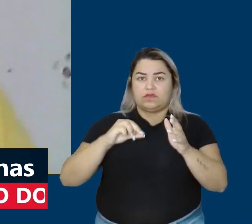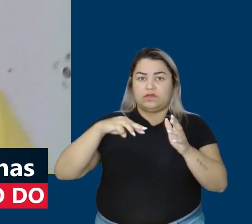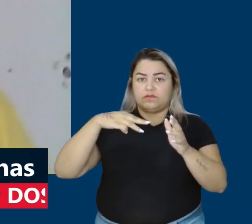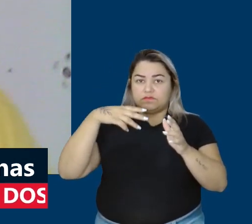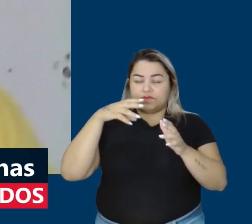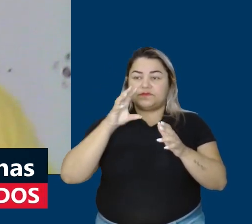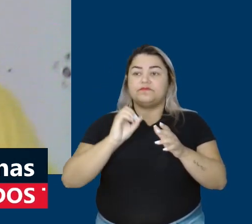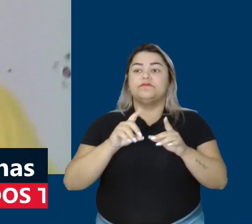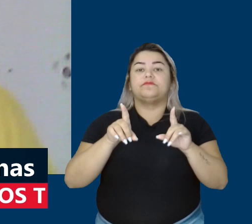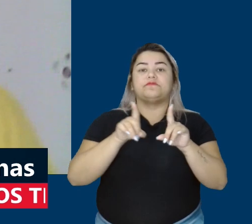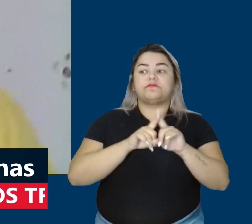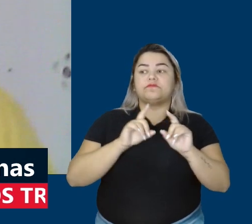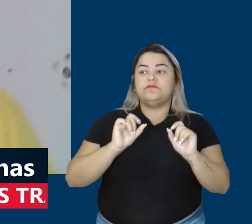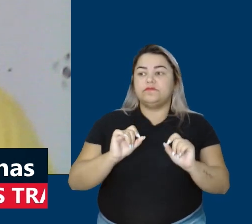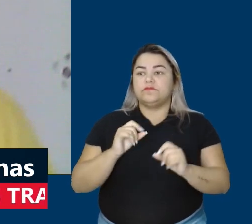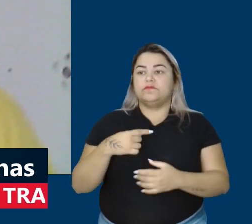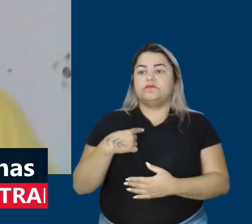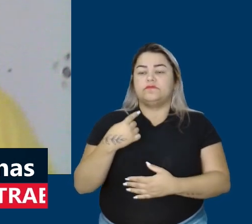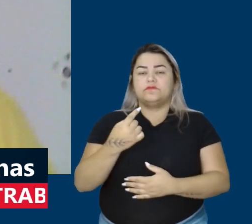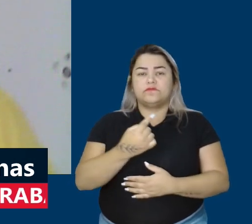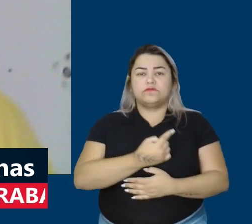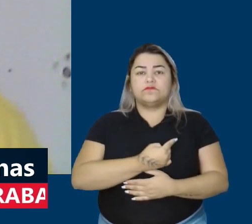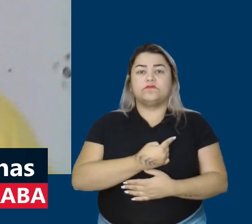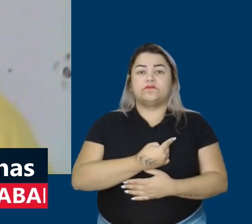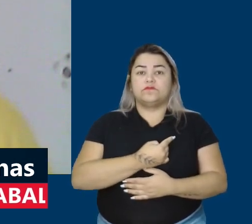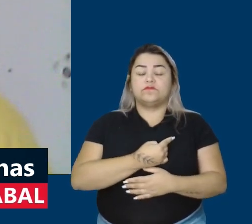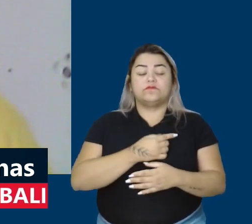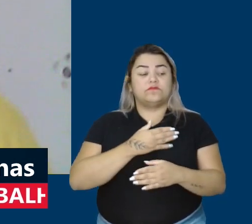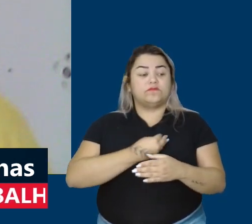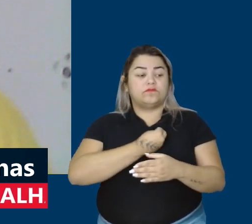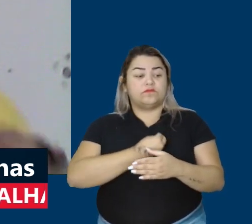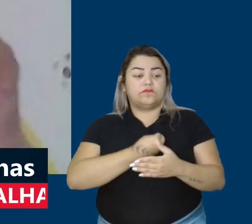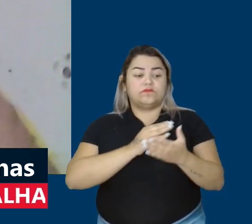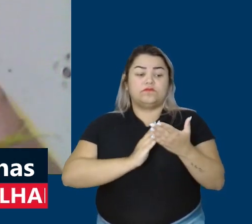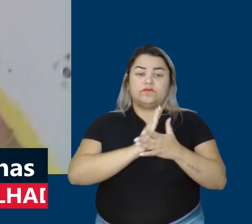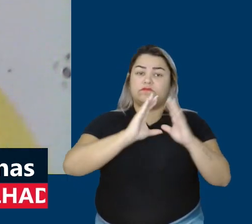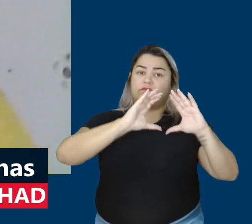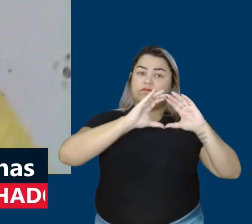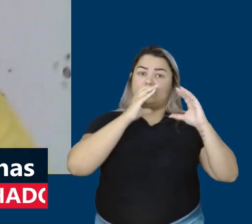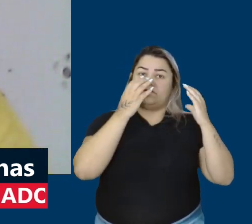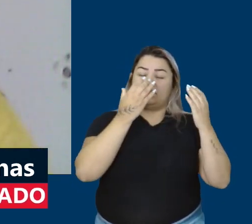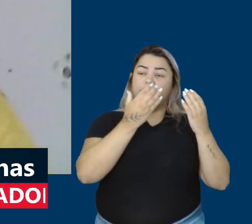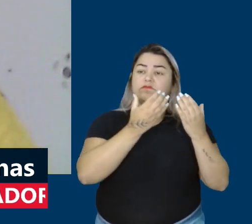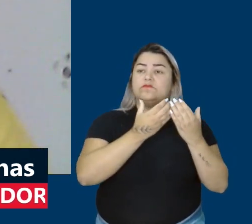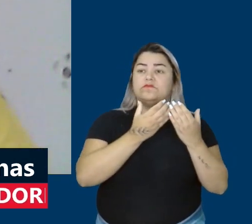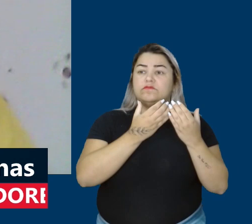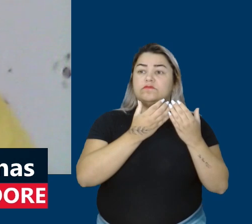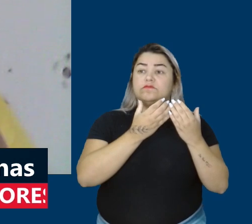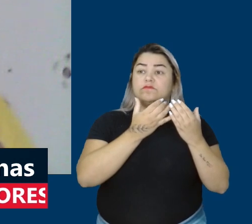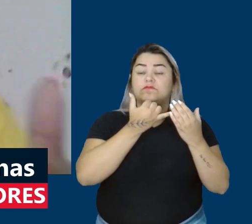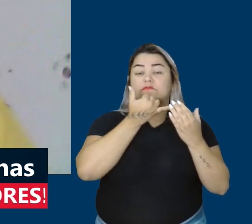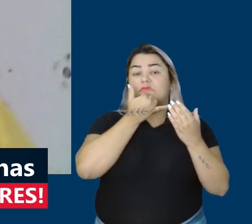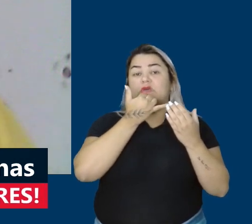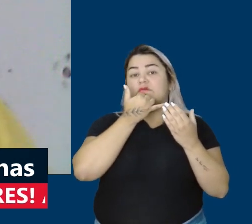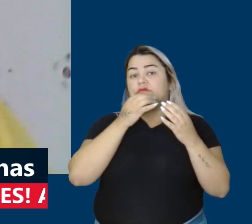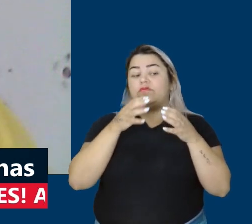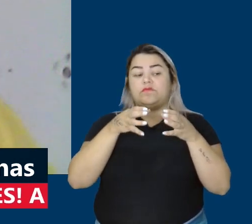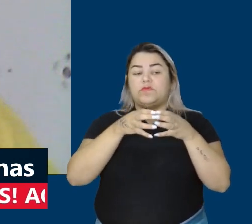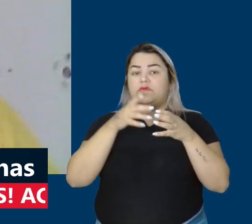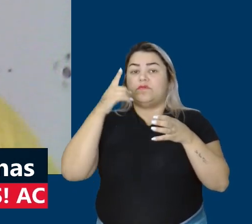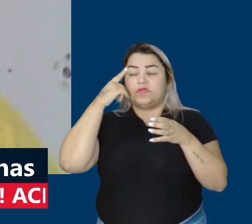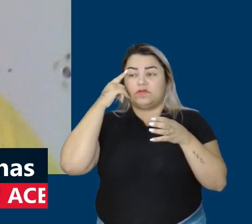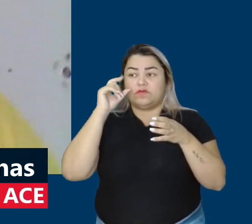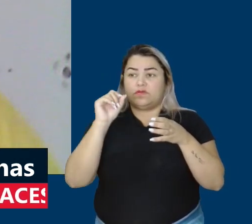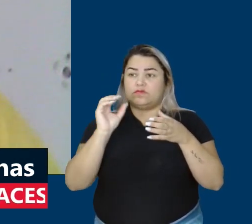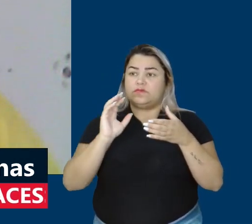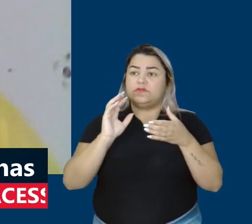assim, eu participei da comissão que foi pensada, né, do